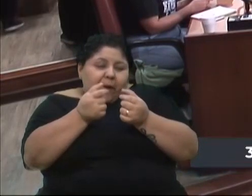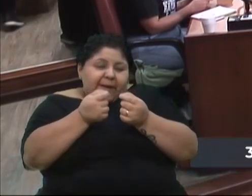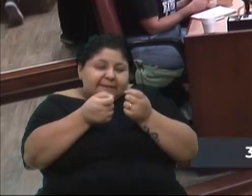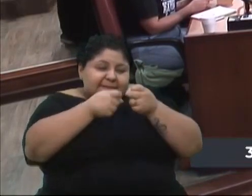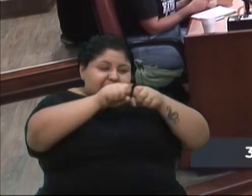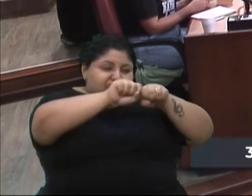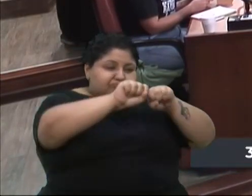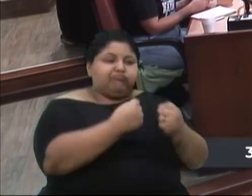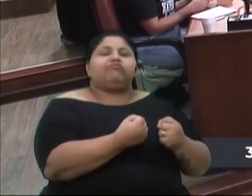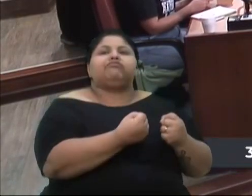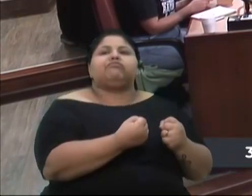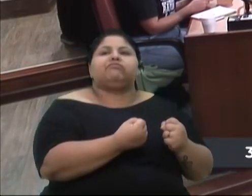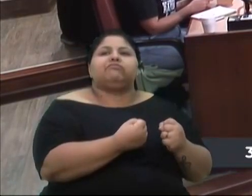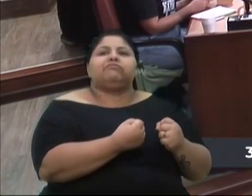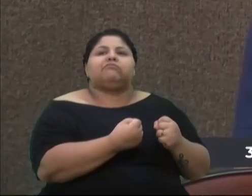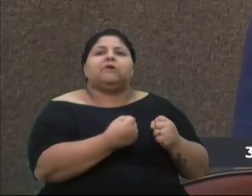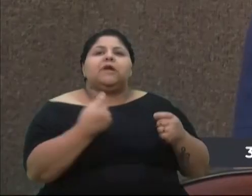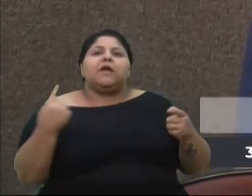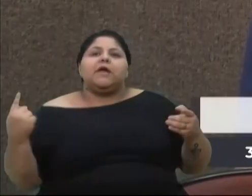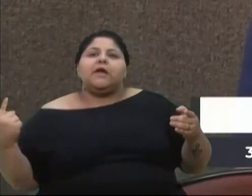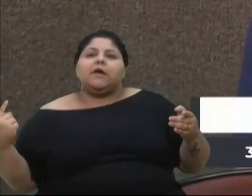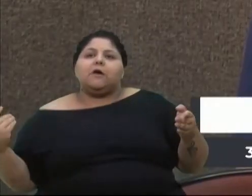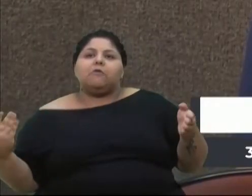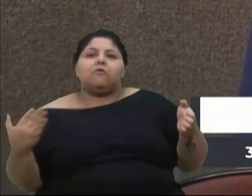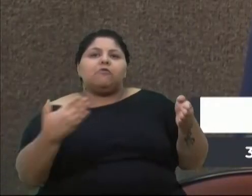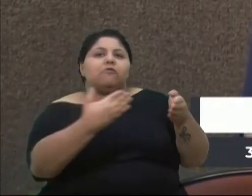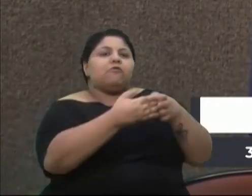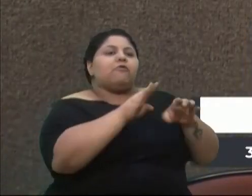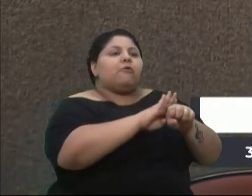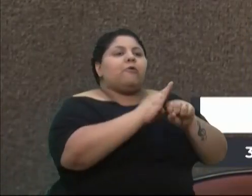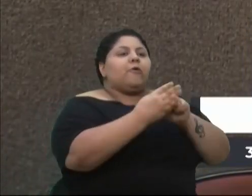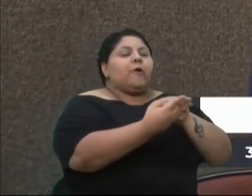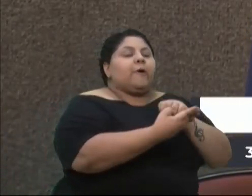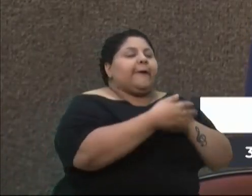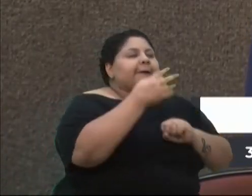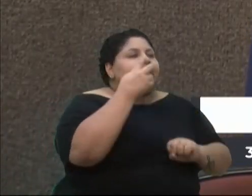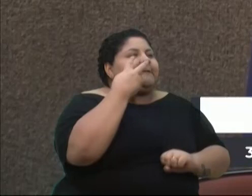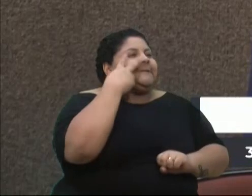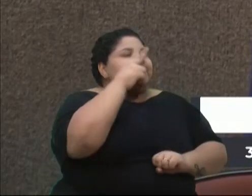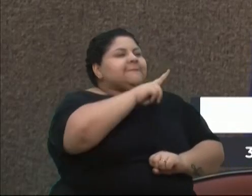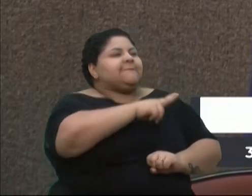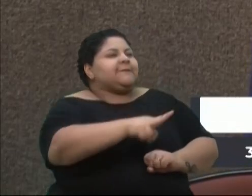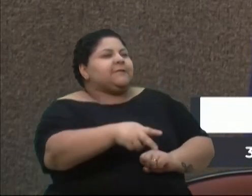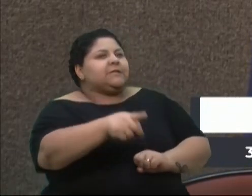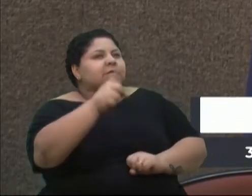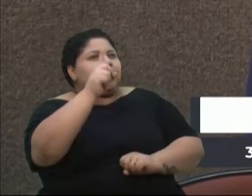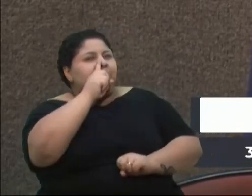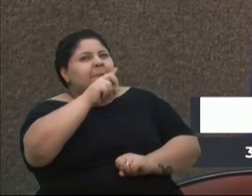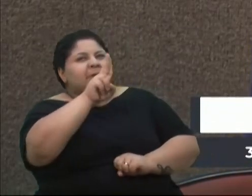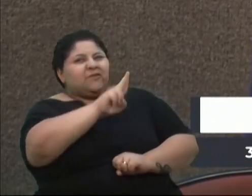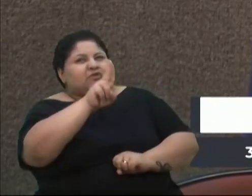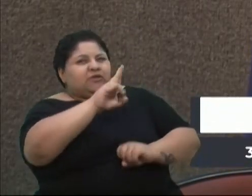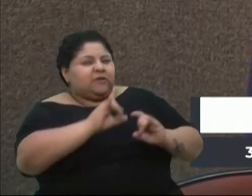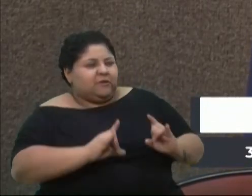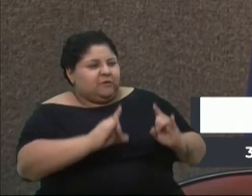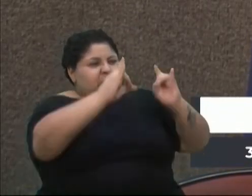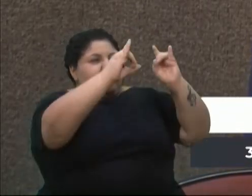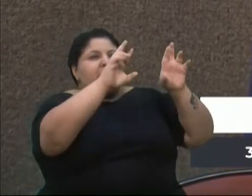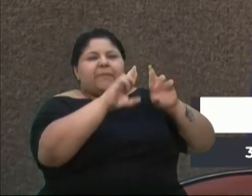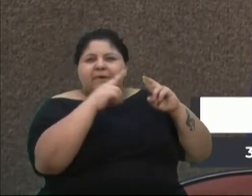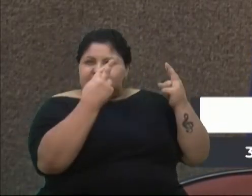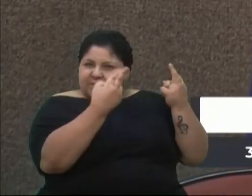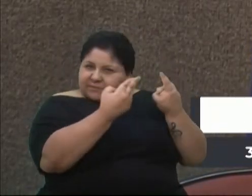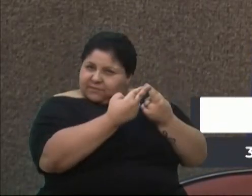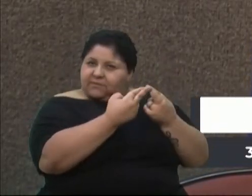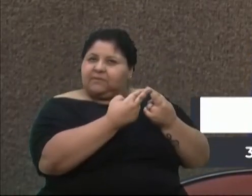ia também em alguns bairros e via que as mães utilizavam esses prédios para suas reuniões,